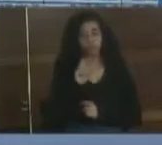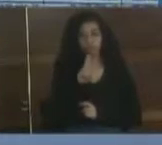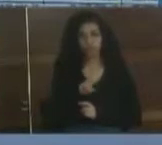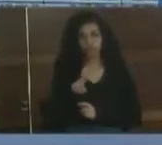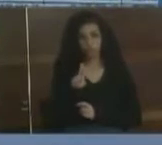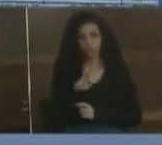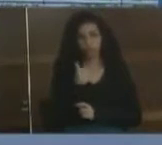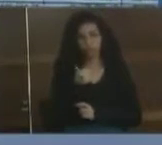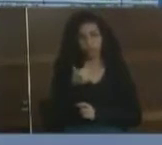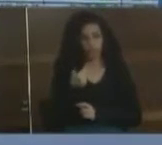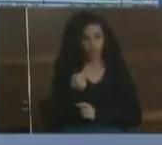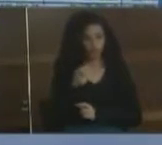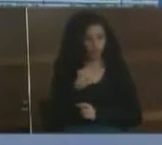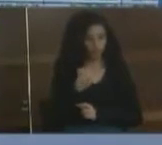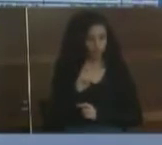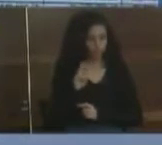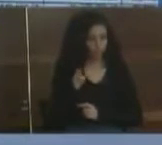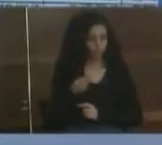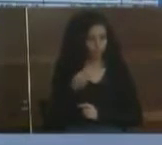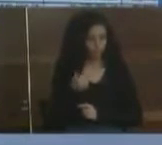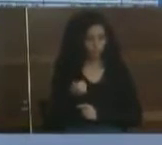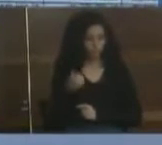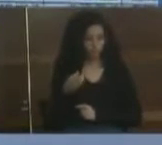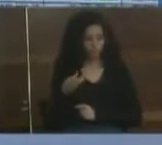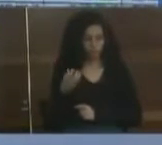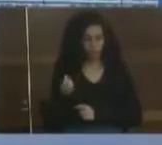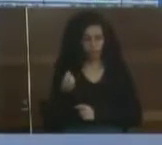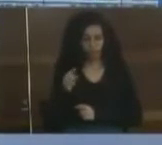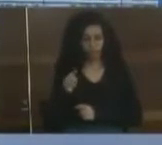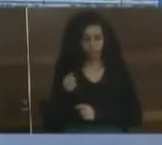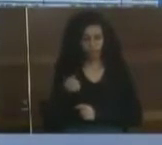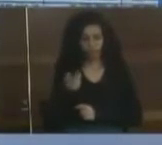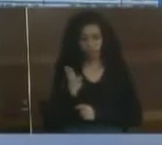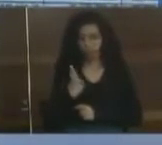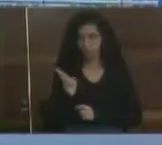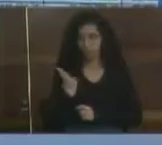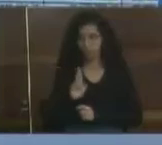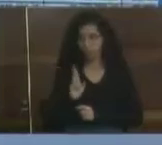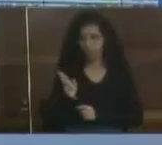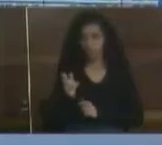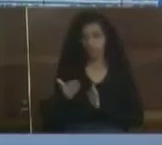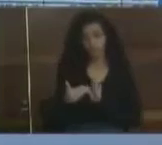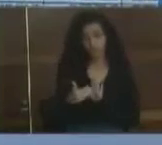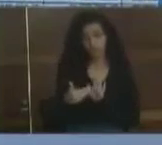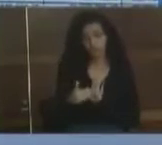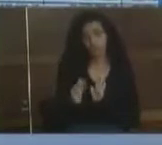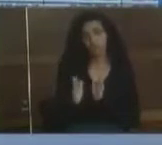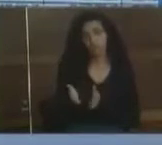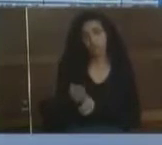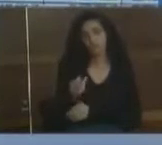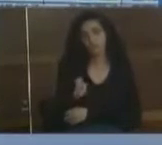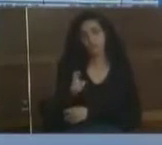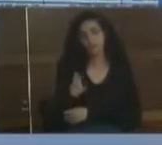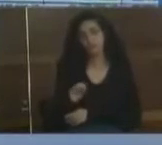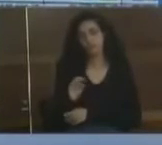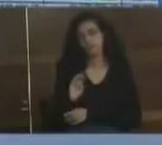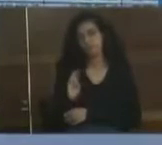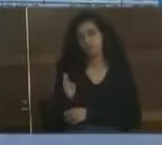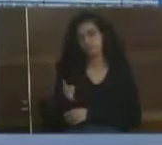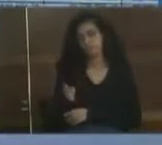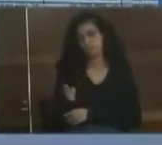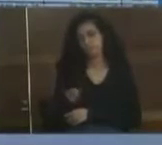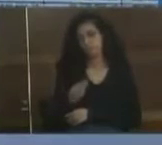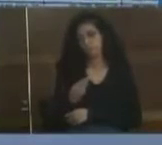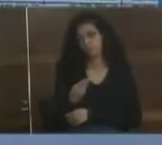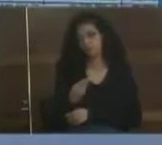terceiro quadrimestre de 75 milhões 133 mil reais despesa empenhada até o padre mete 520